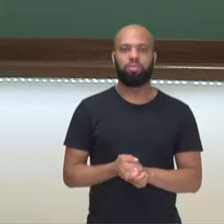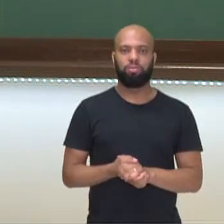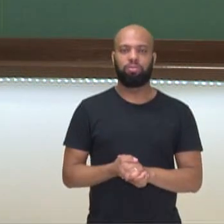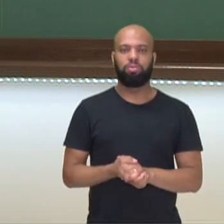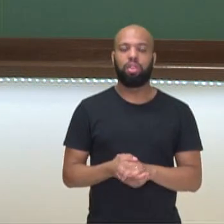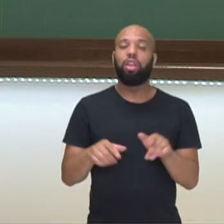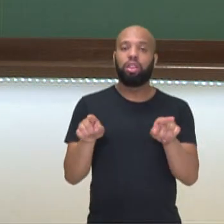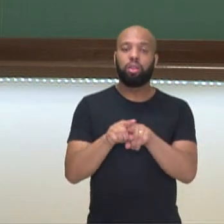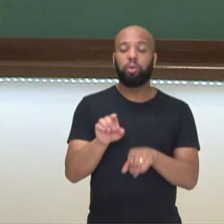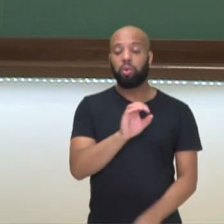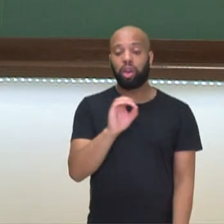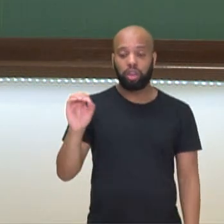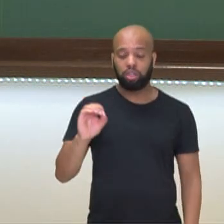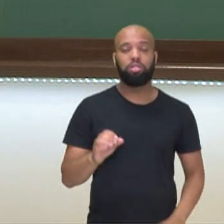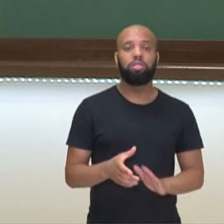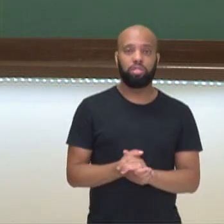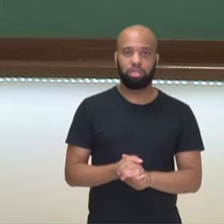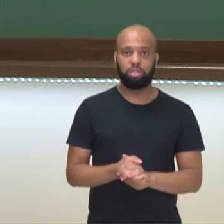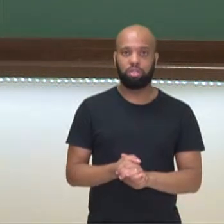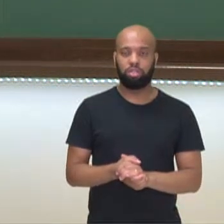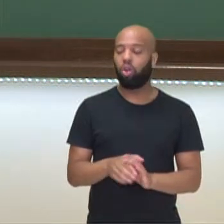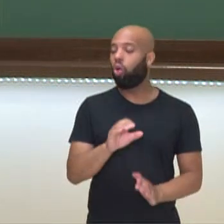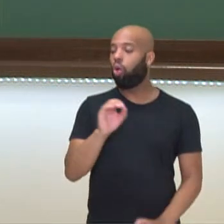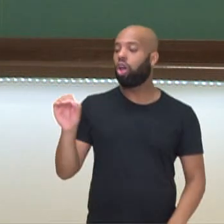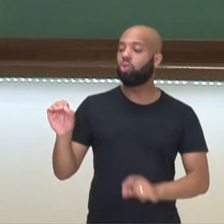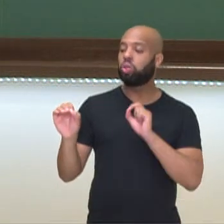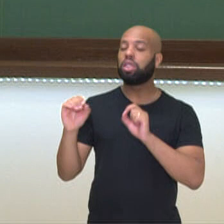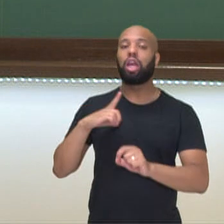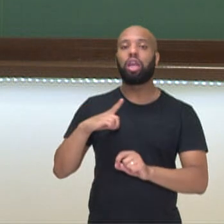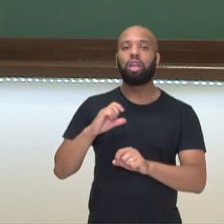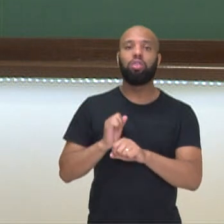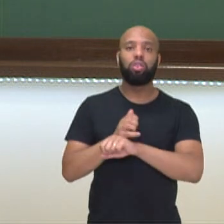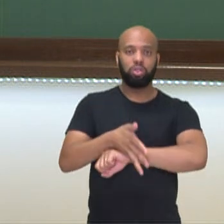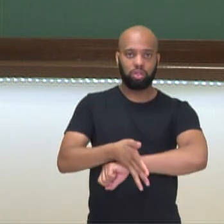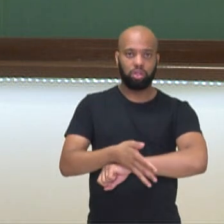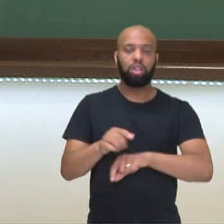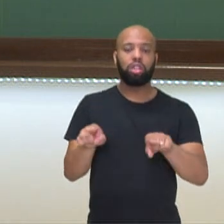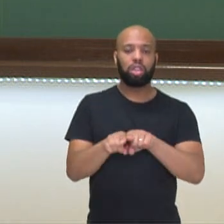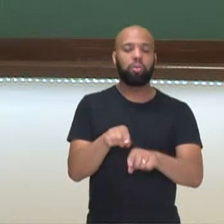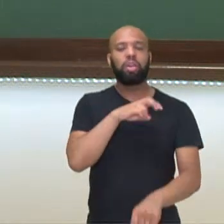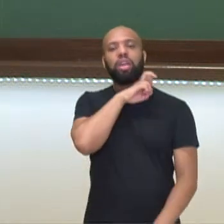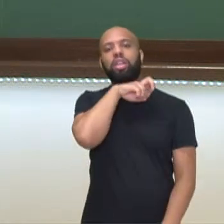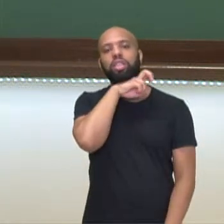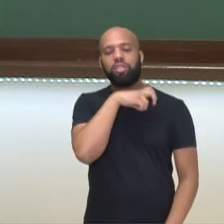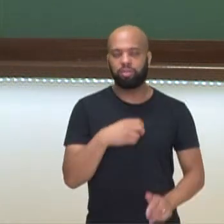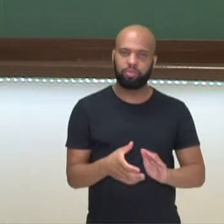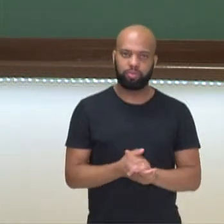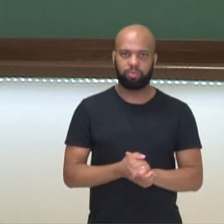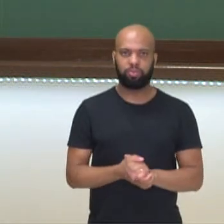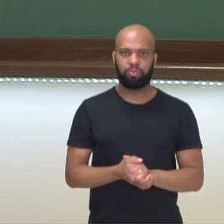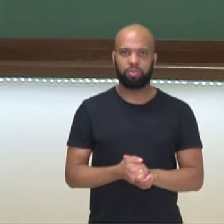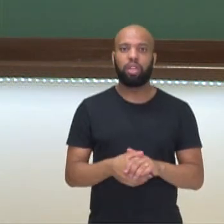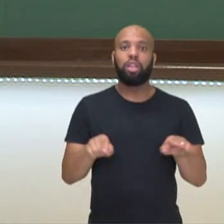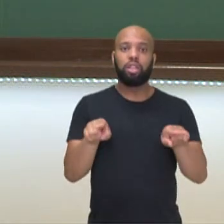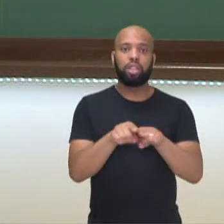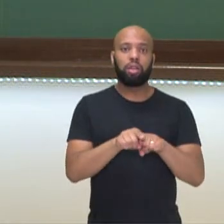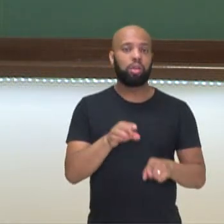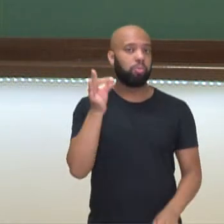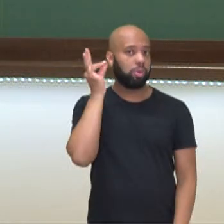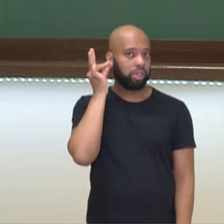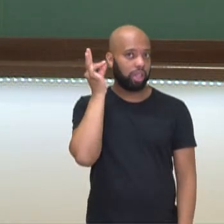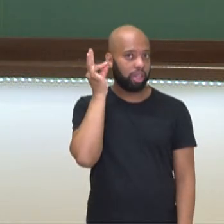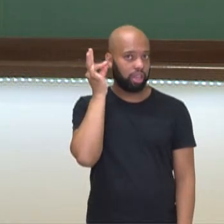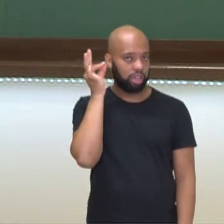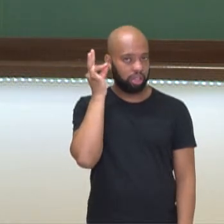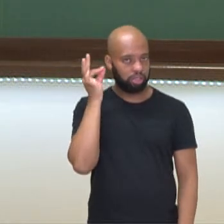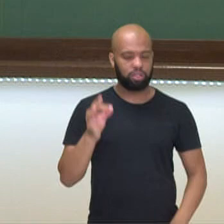do oeste, capitaneado por Foz do Iguaçu e por Cascavel, e também Ponta Grossa, nos